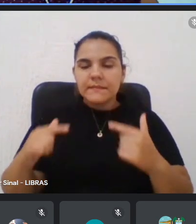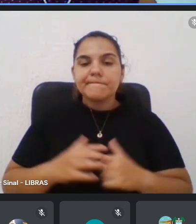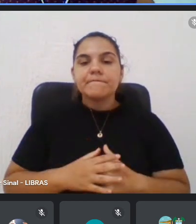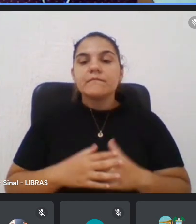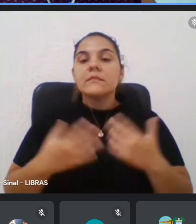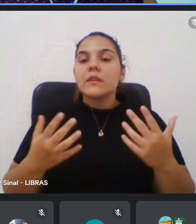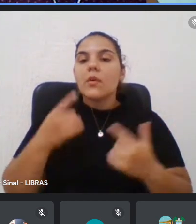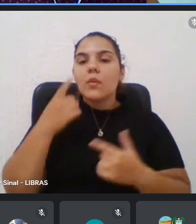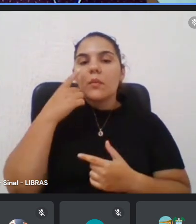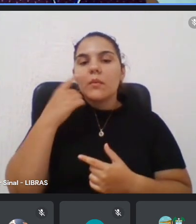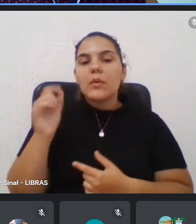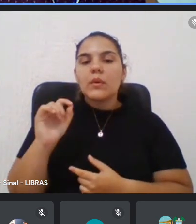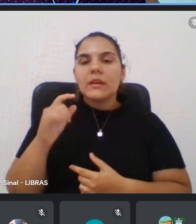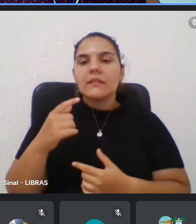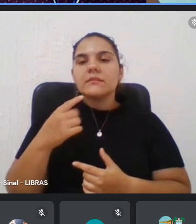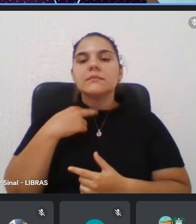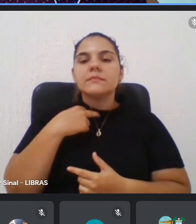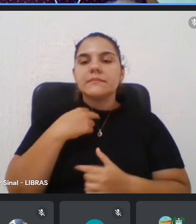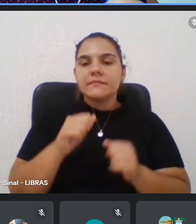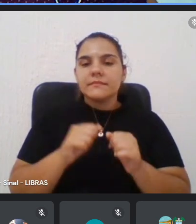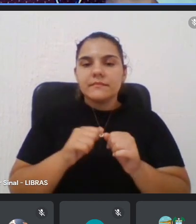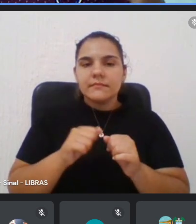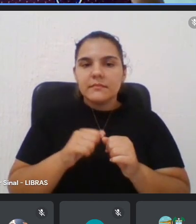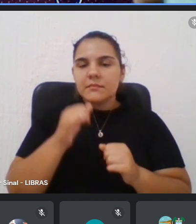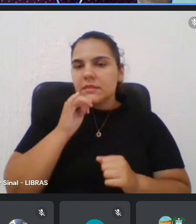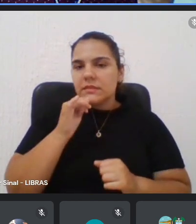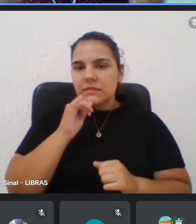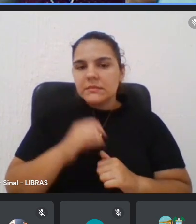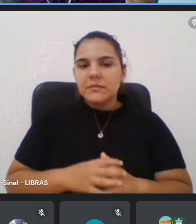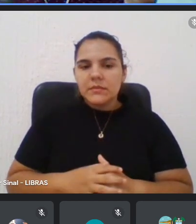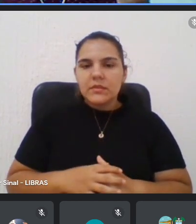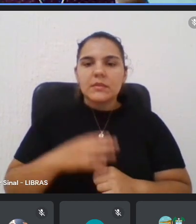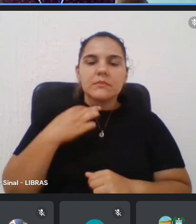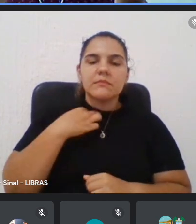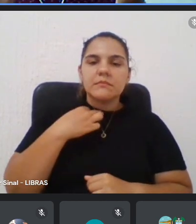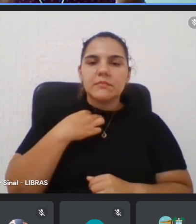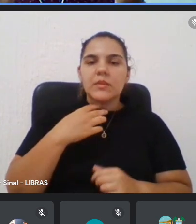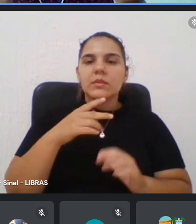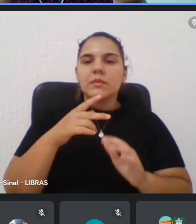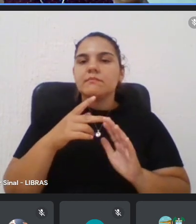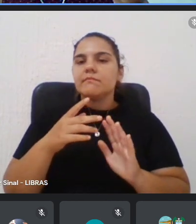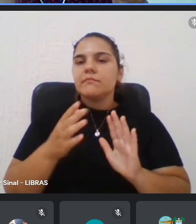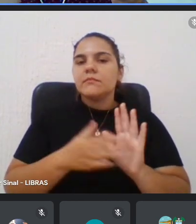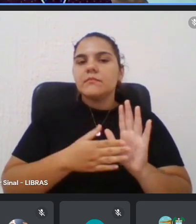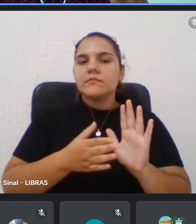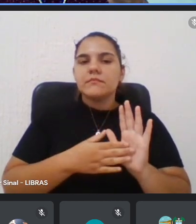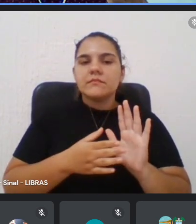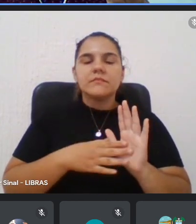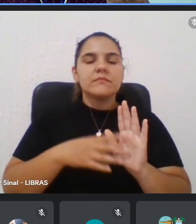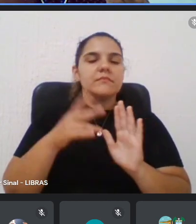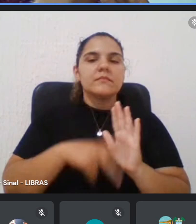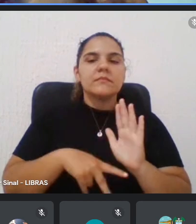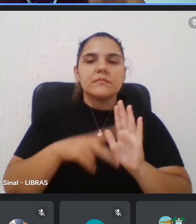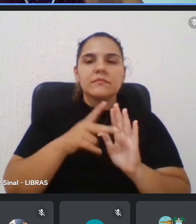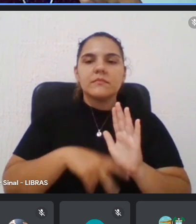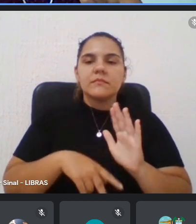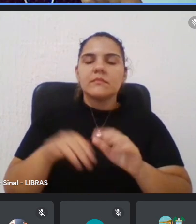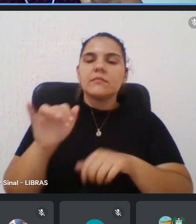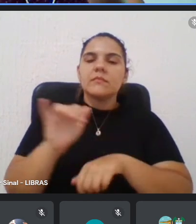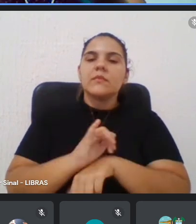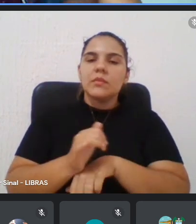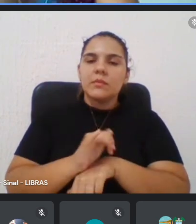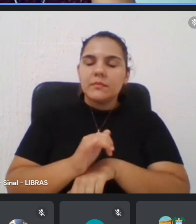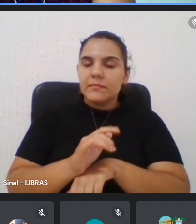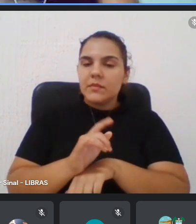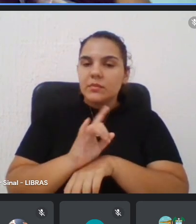Uma coisa que dependa da outra, você não pode propor um documentário sobre um evento específico, porque se o teu evento específico não for aprovado